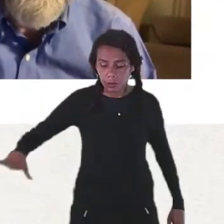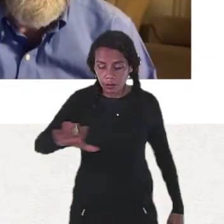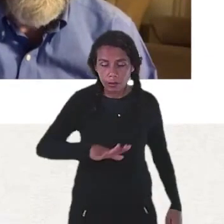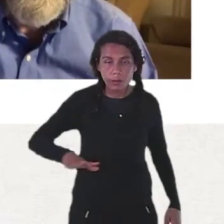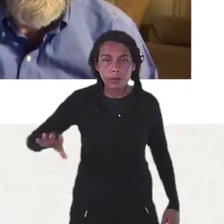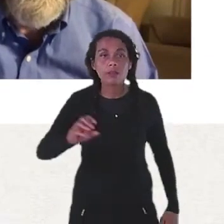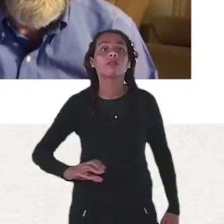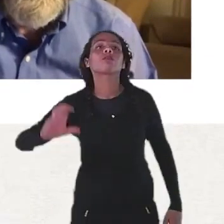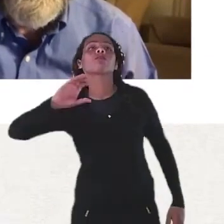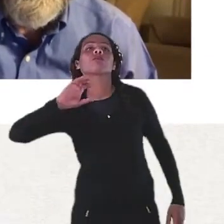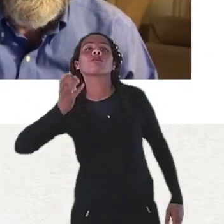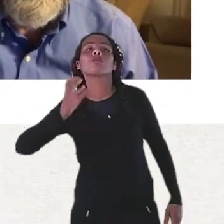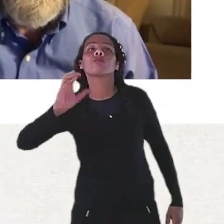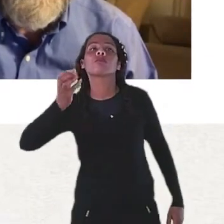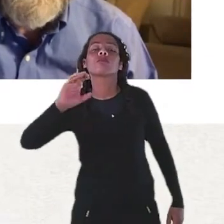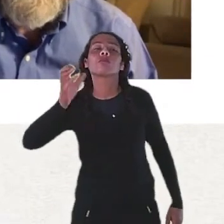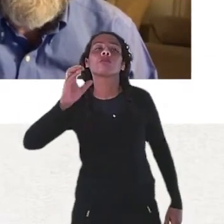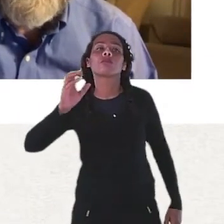né?